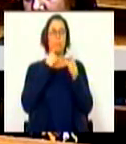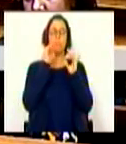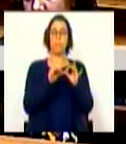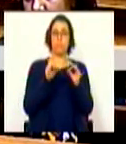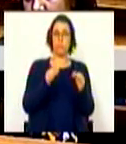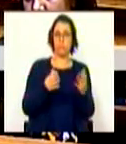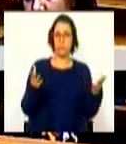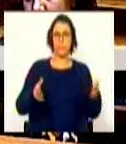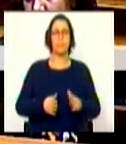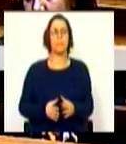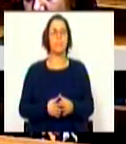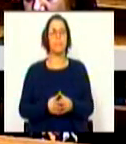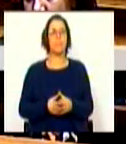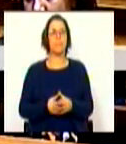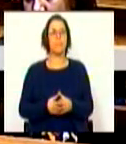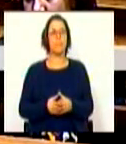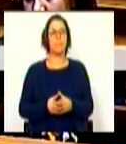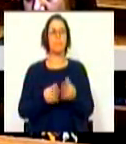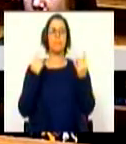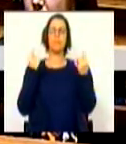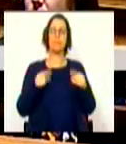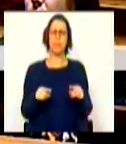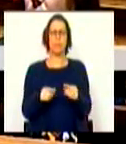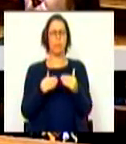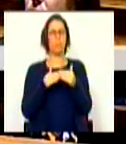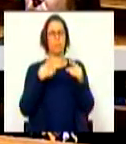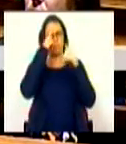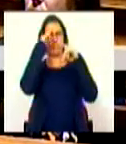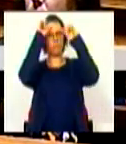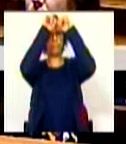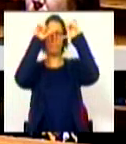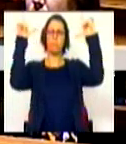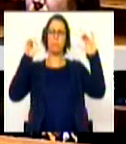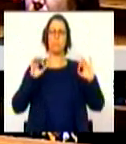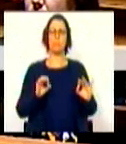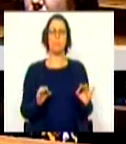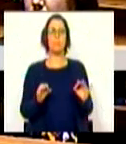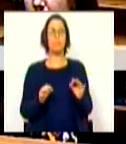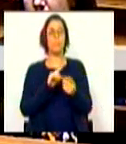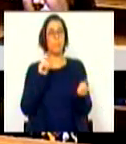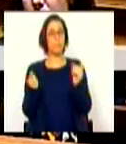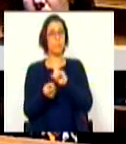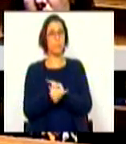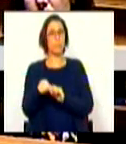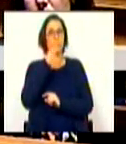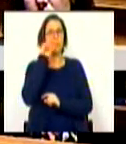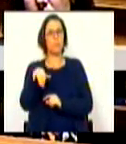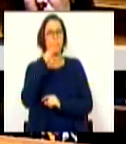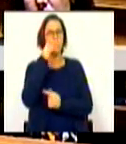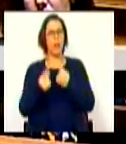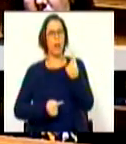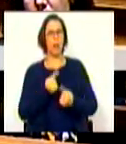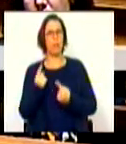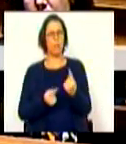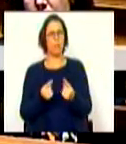elogiado e que tem uma carga ideológica, ao contrário do que já foi dito aqui algumas